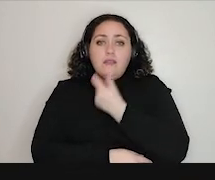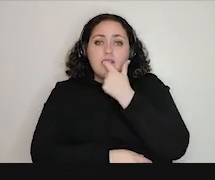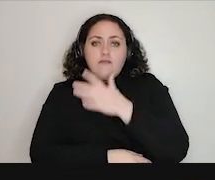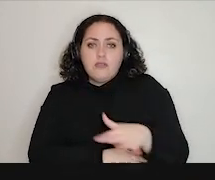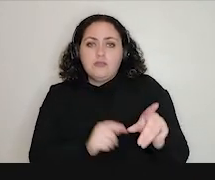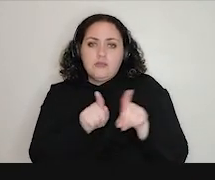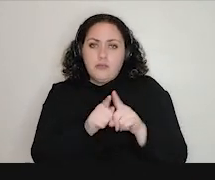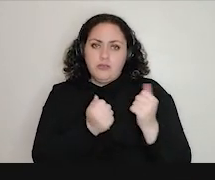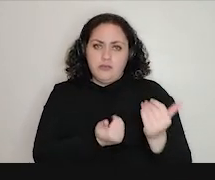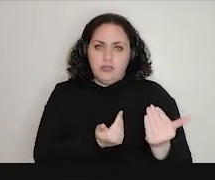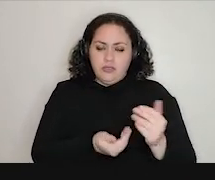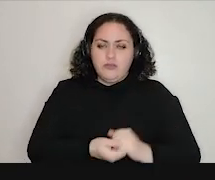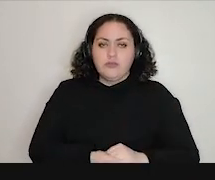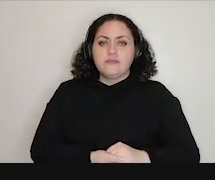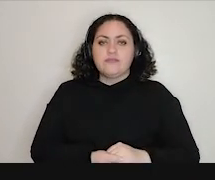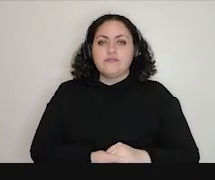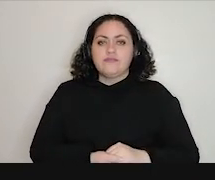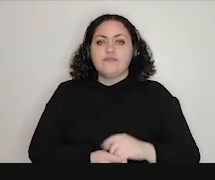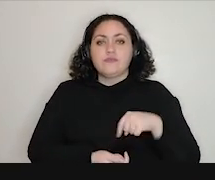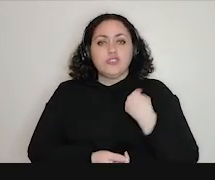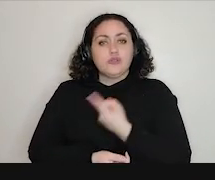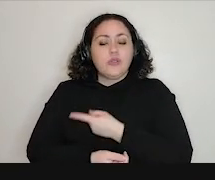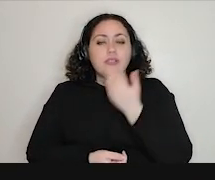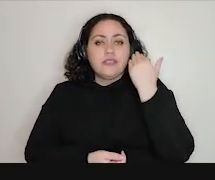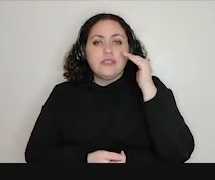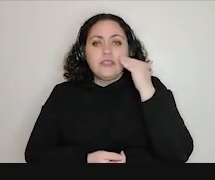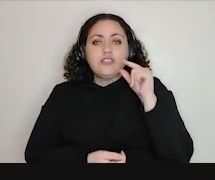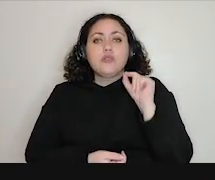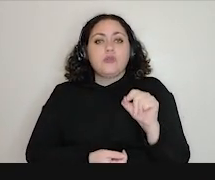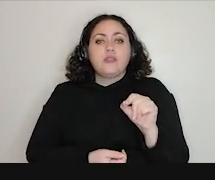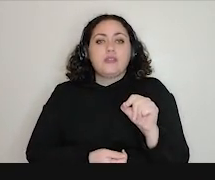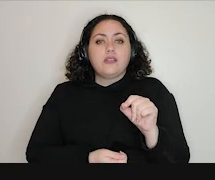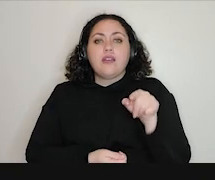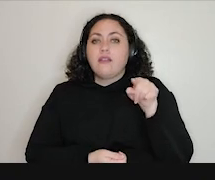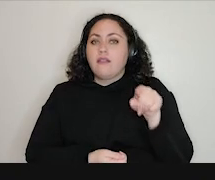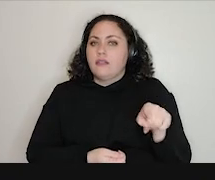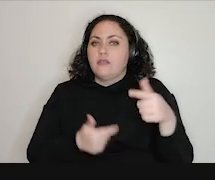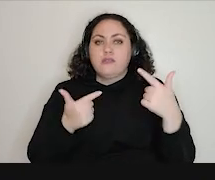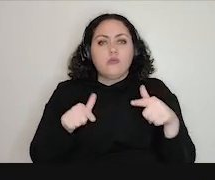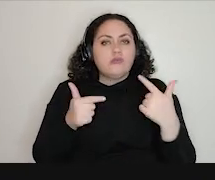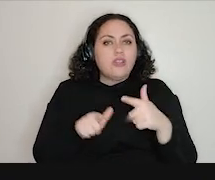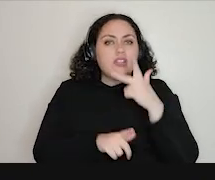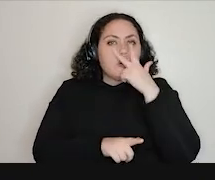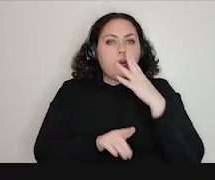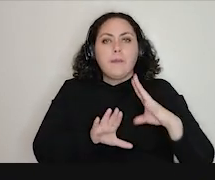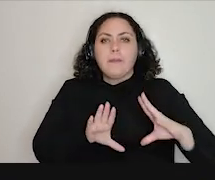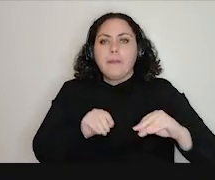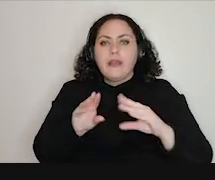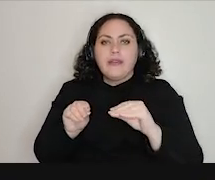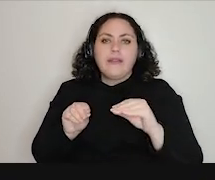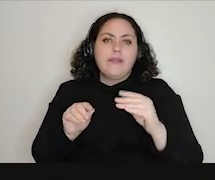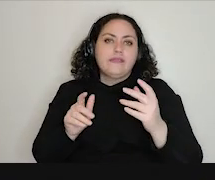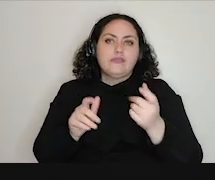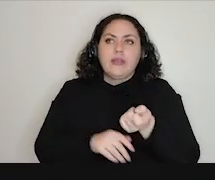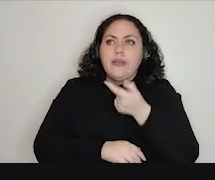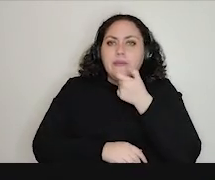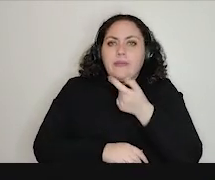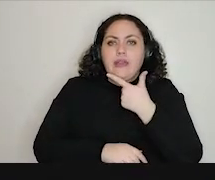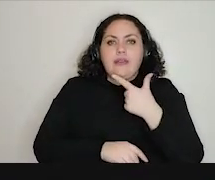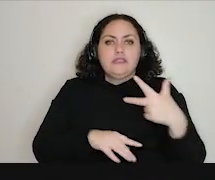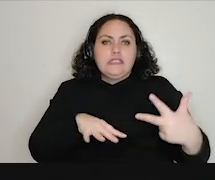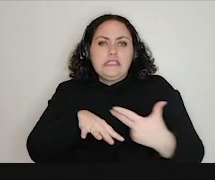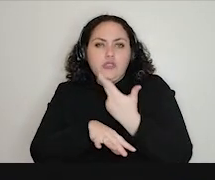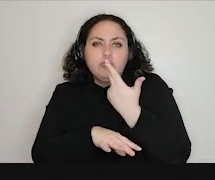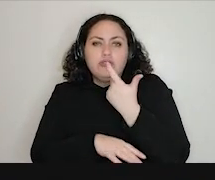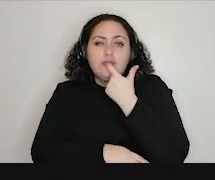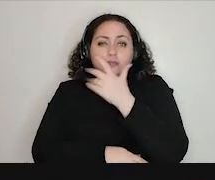adolescência. Entendendo, gente, que não é feito intervenções em crianças, né, não é feito hormônio nem cirurgia